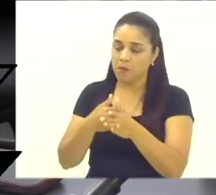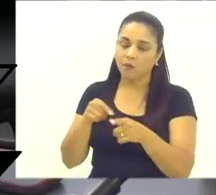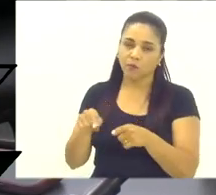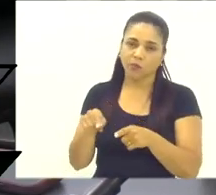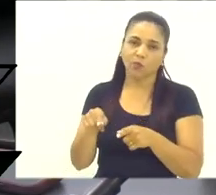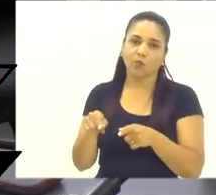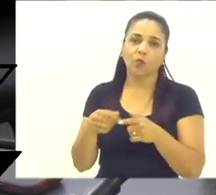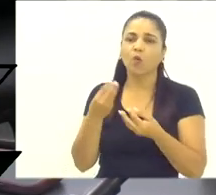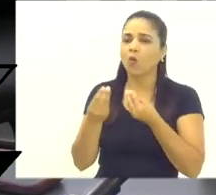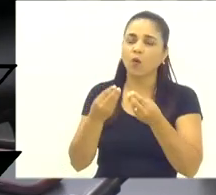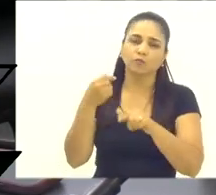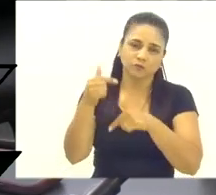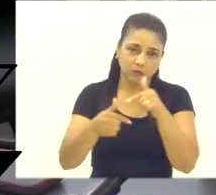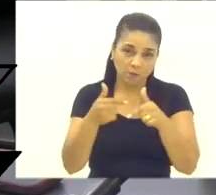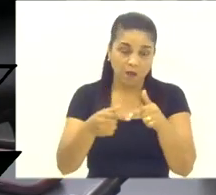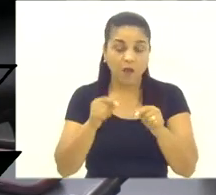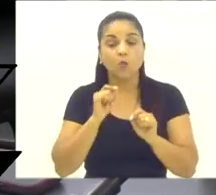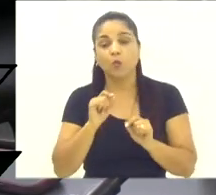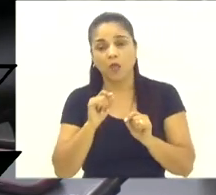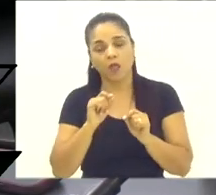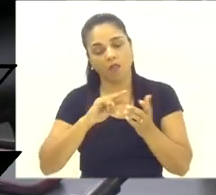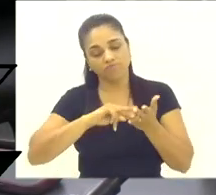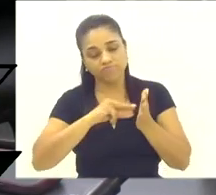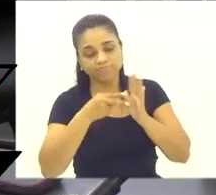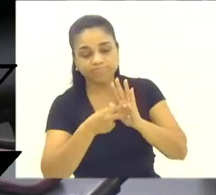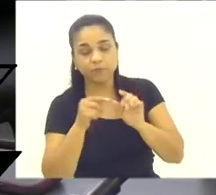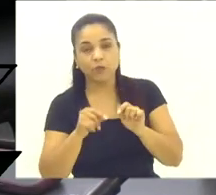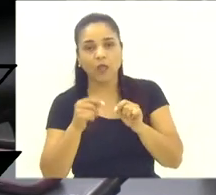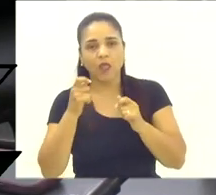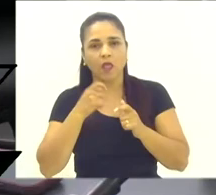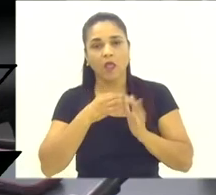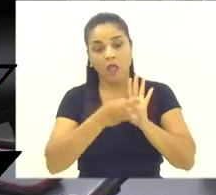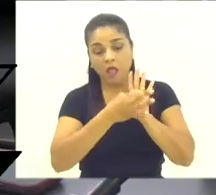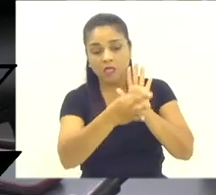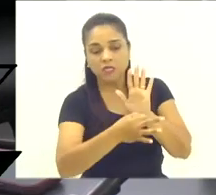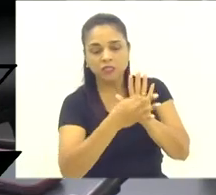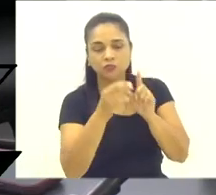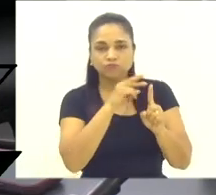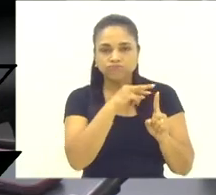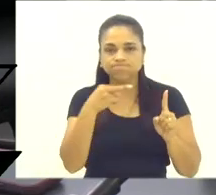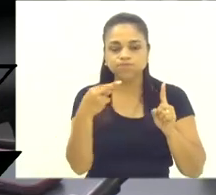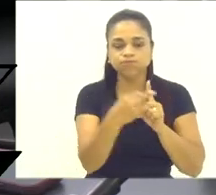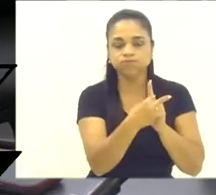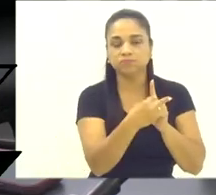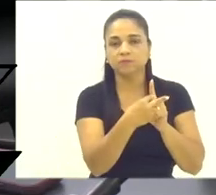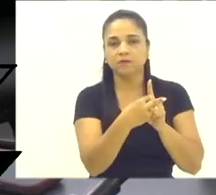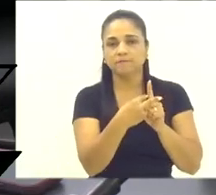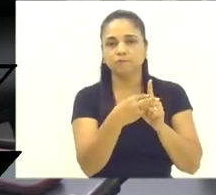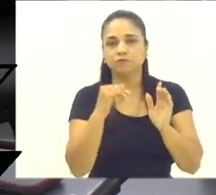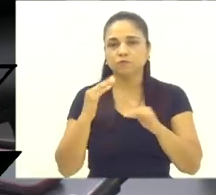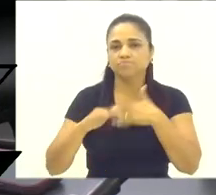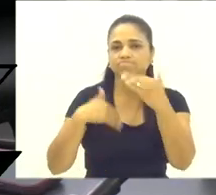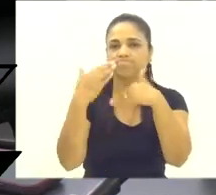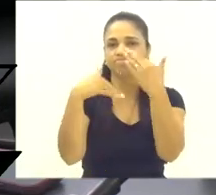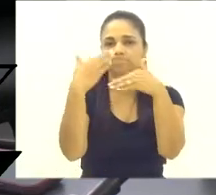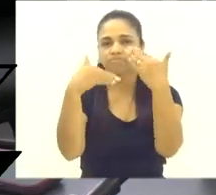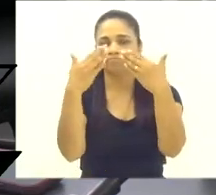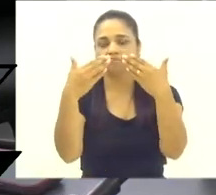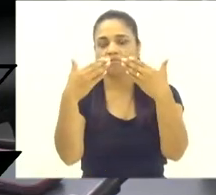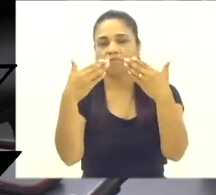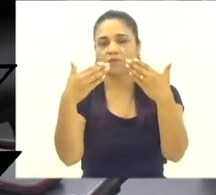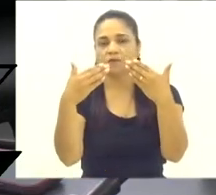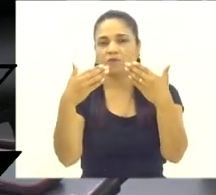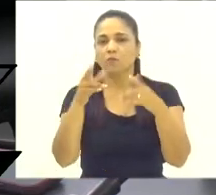o nosso trabalho o nosso trabalho é sempre tem um olhar crítico para o desenvolvimento